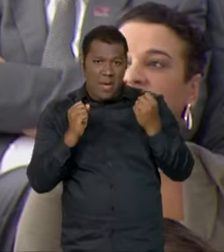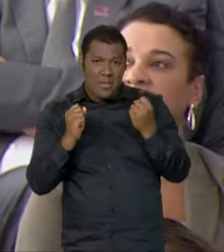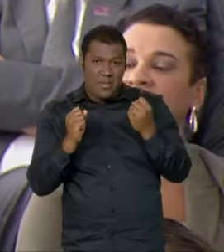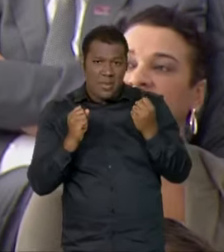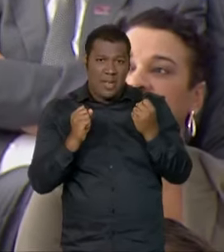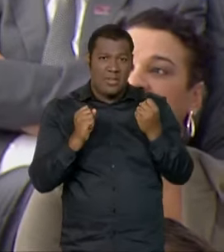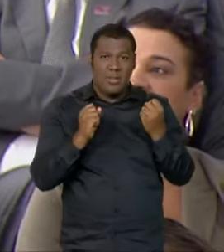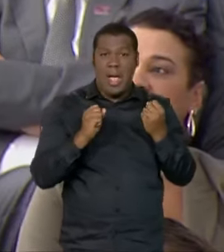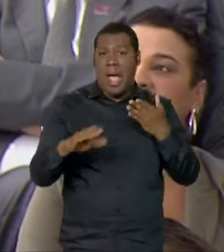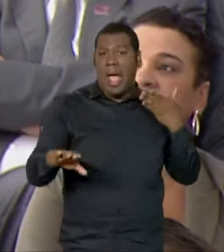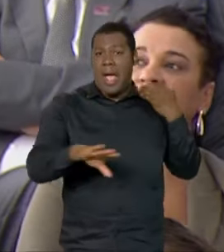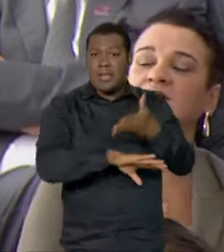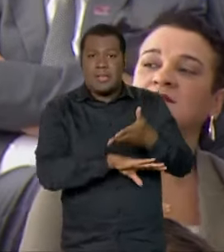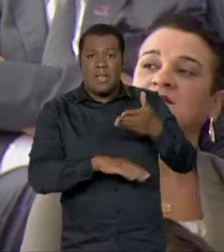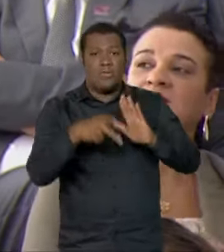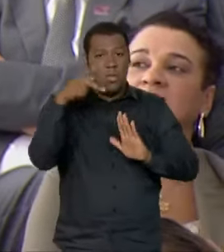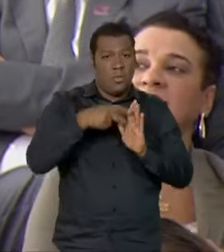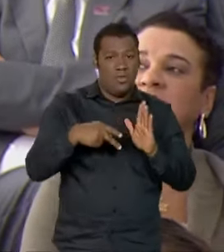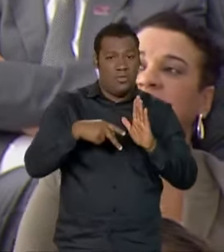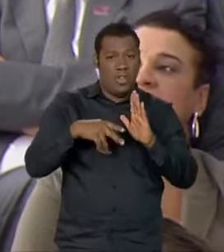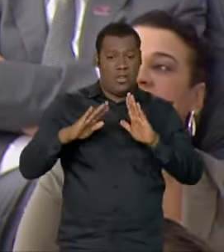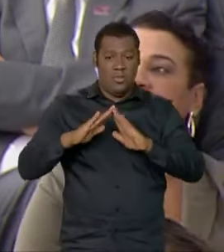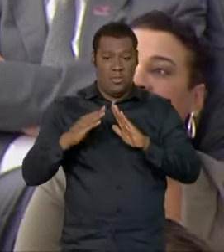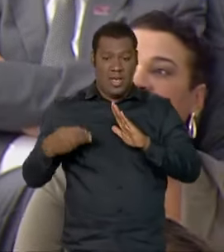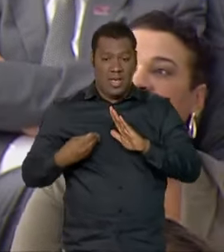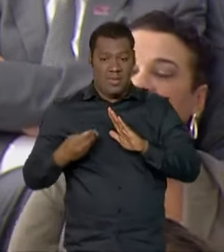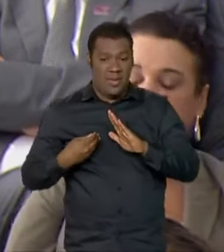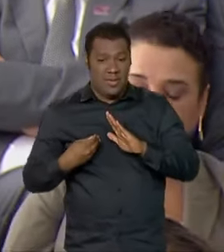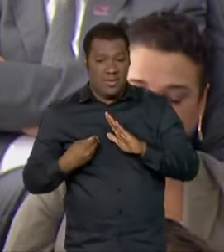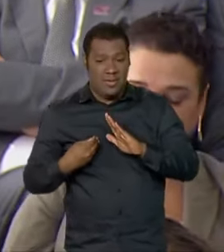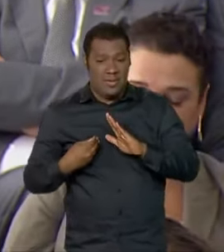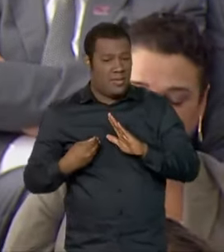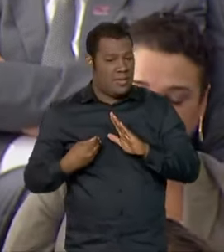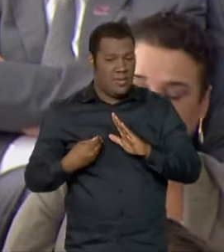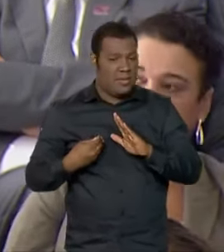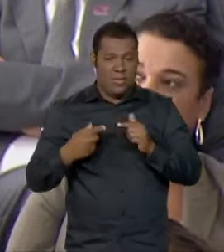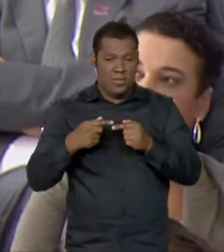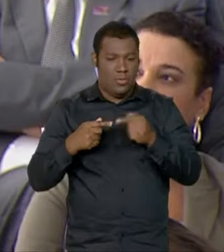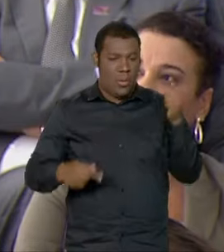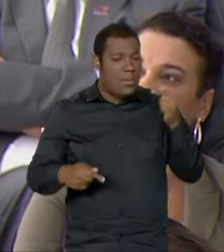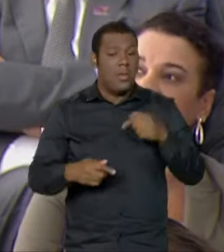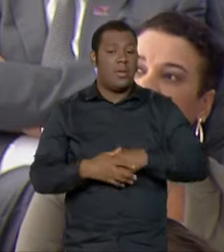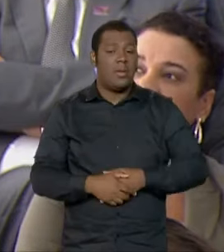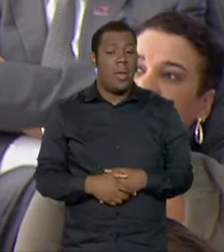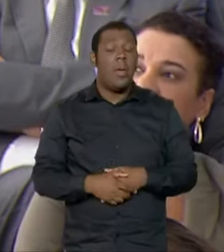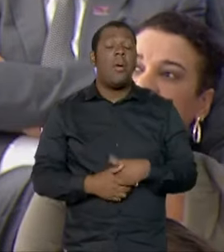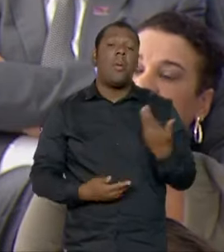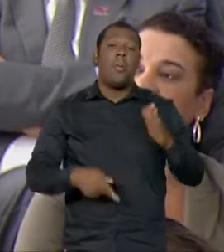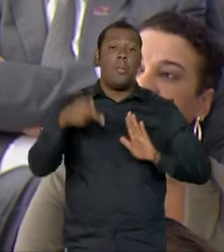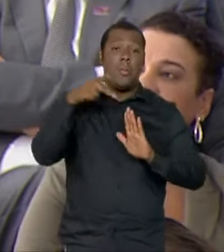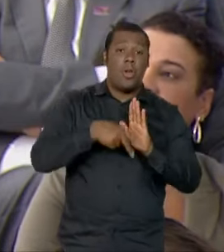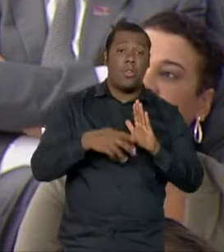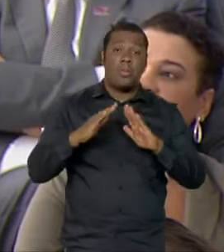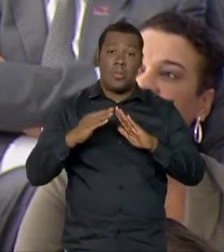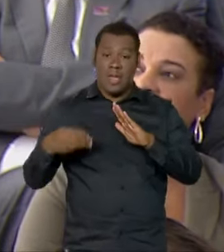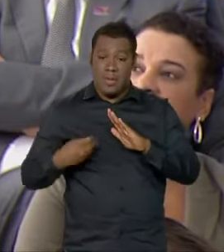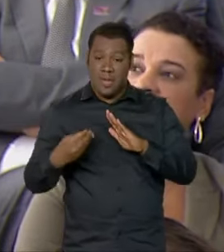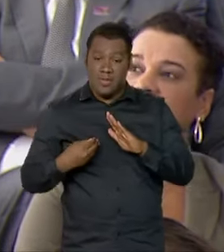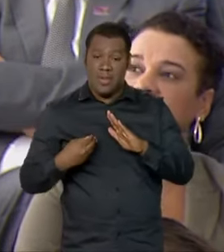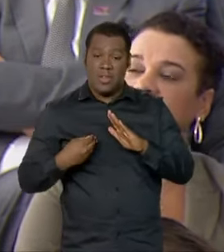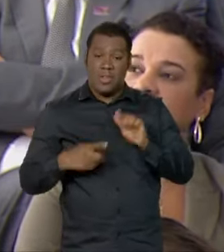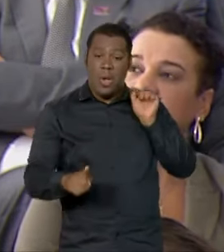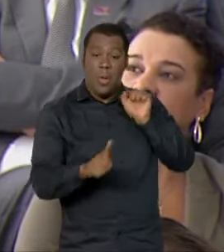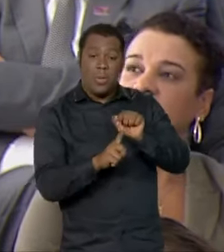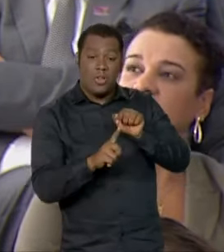Vida, porque o Minha Casa Minha Vida ele foi pensado efetivamente para as pessoas mais humildes, para as pessoas mais pobres que